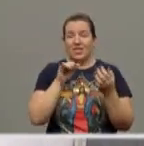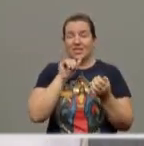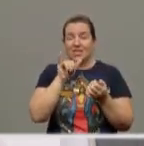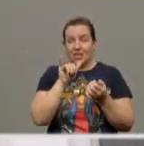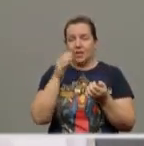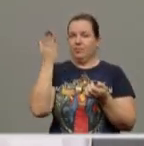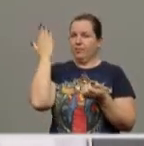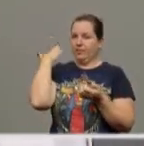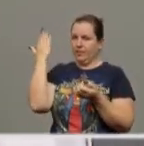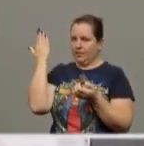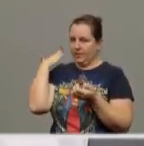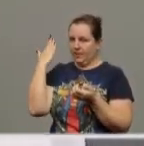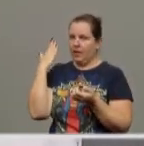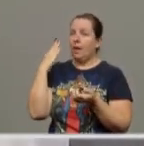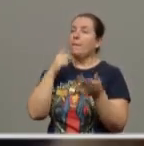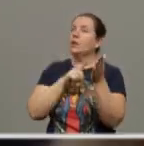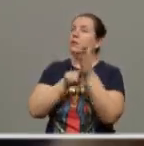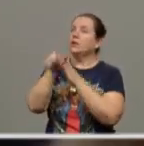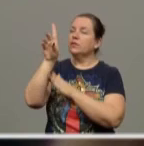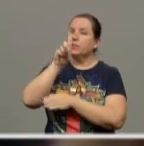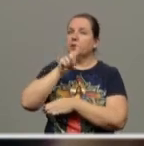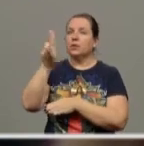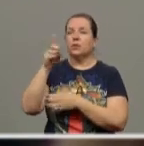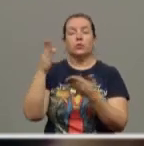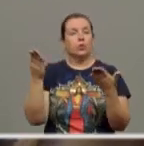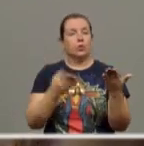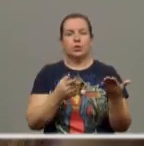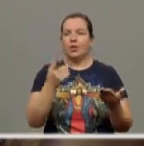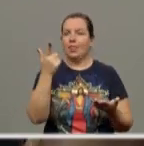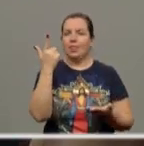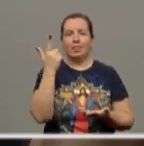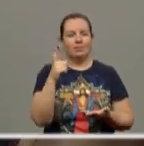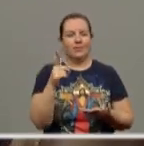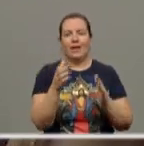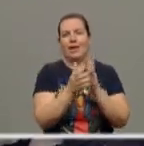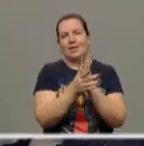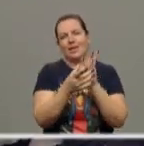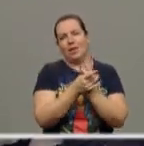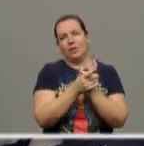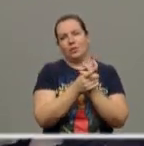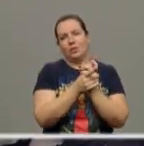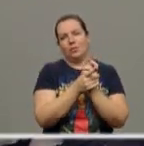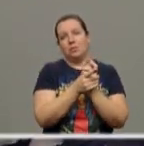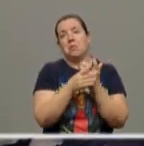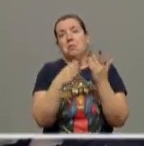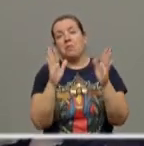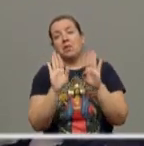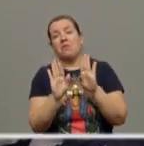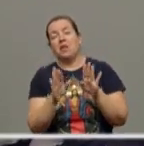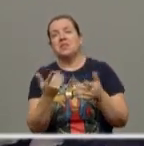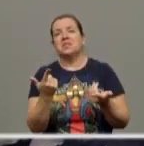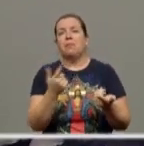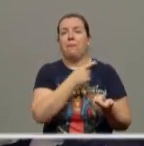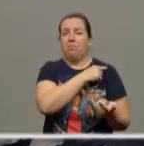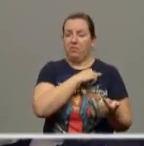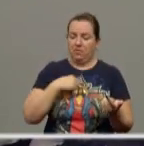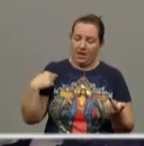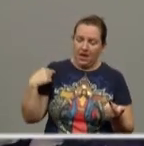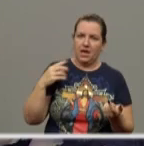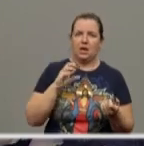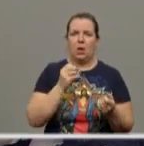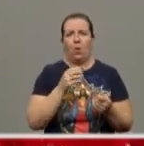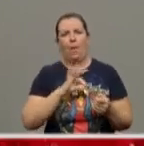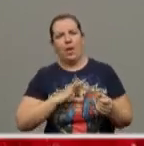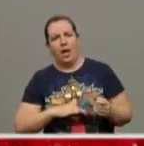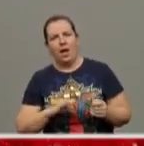Seria uma freira, seria uma irmã, seria um padre, seria um sacerdote. Eu acho interessante como tantas pessoas ficam